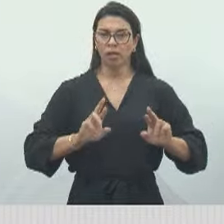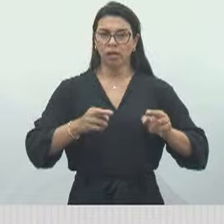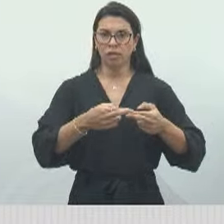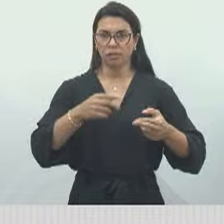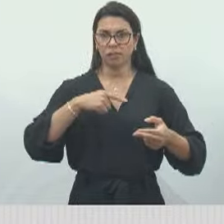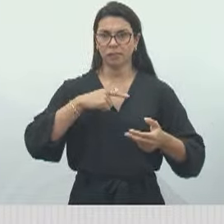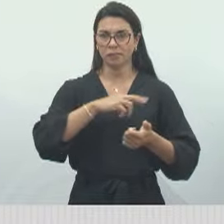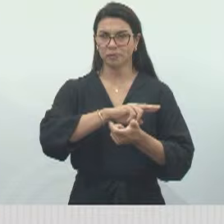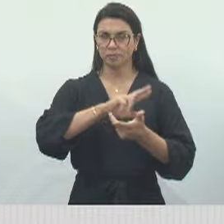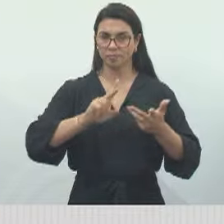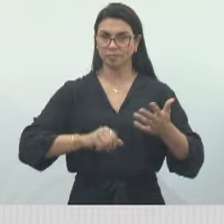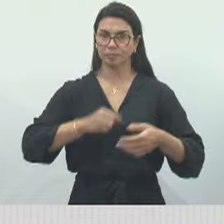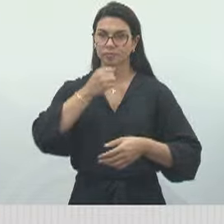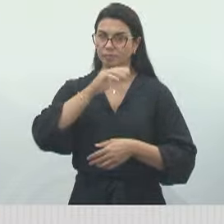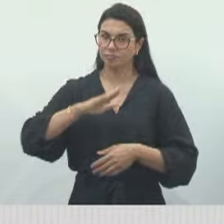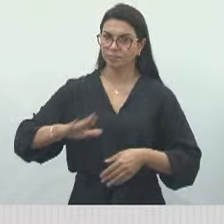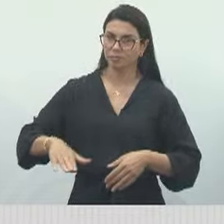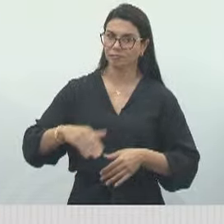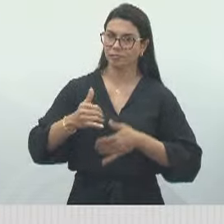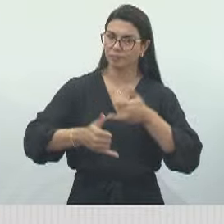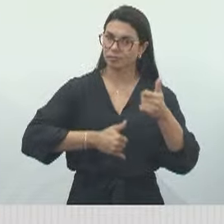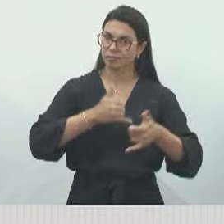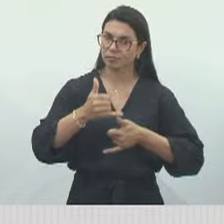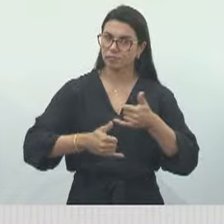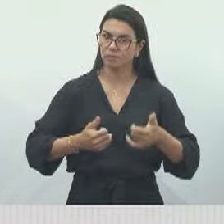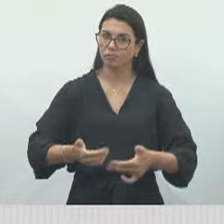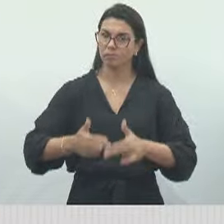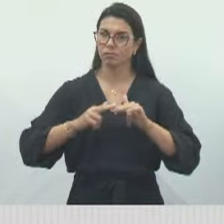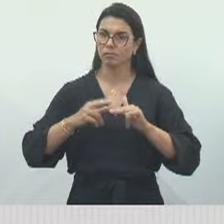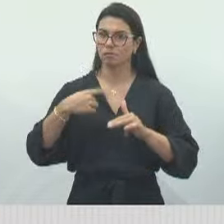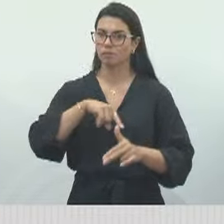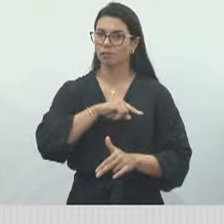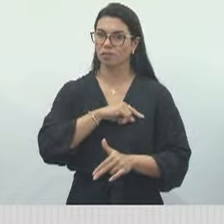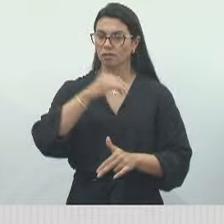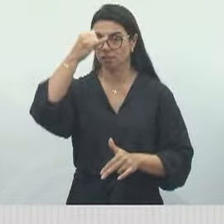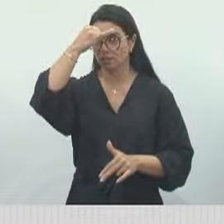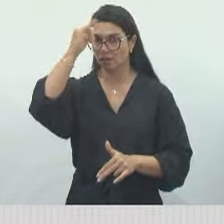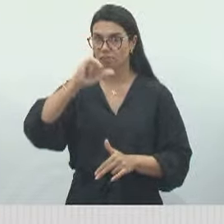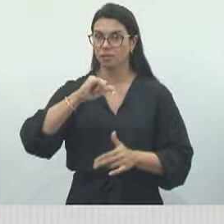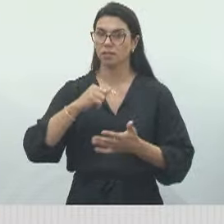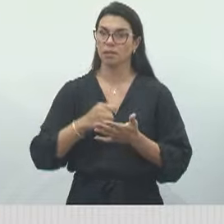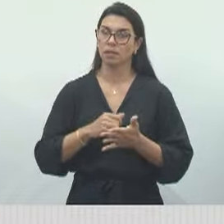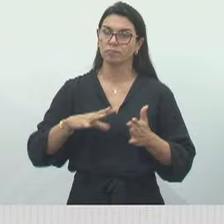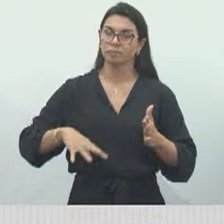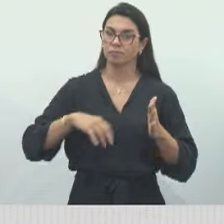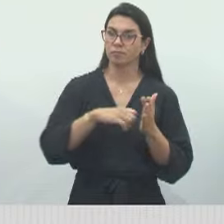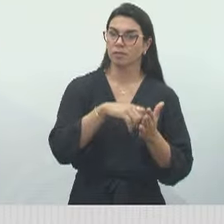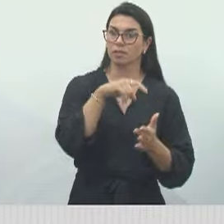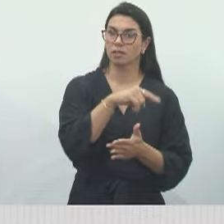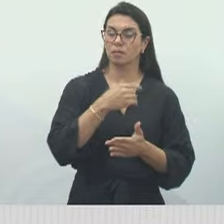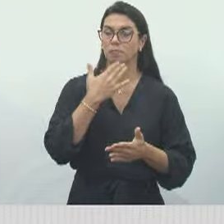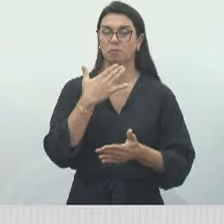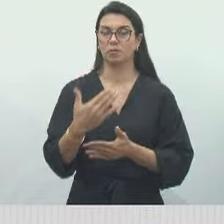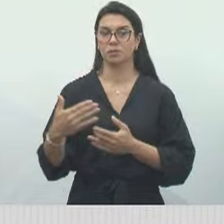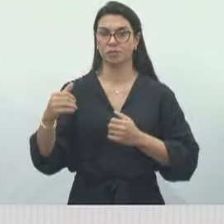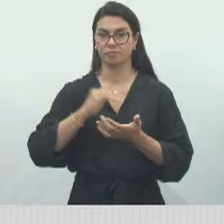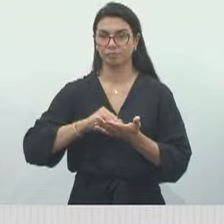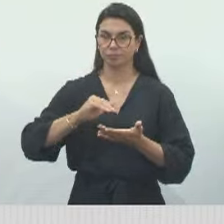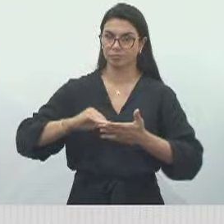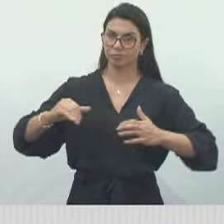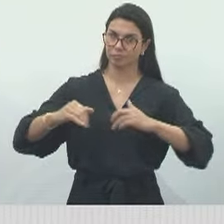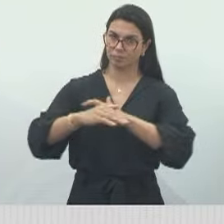crianças na rua. Então, com esse cuidado, nós estamos solicitando a mobilidade urbana que